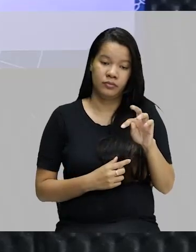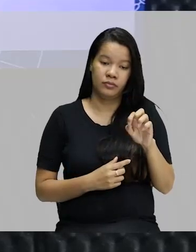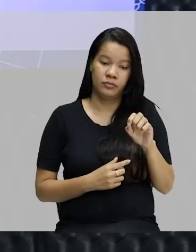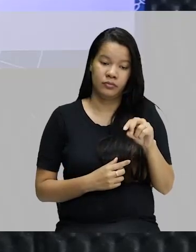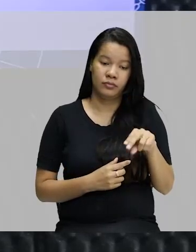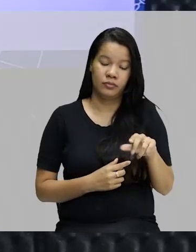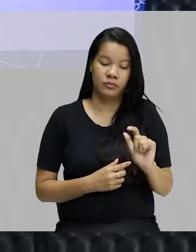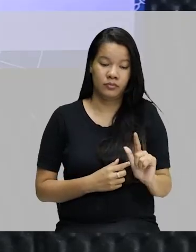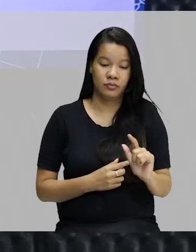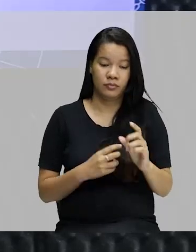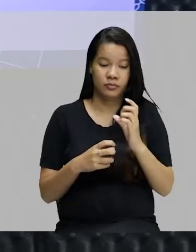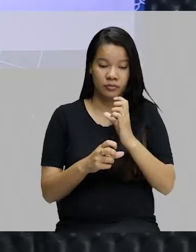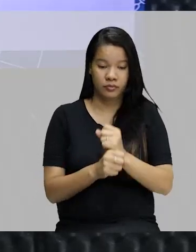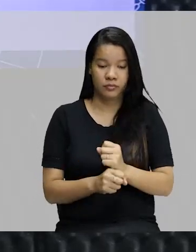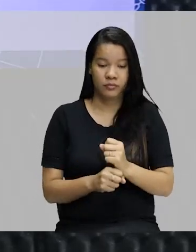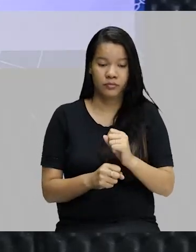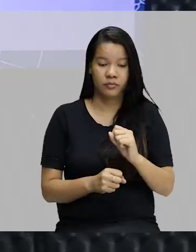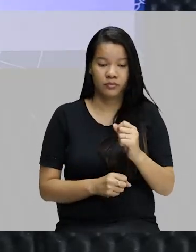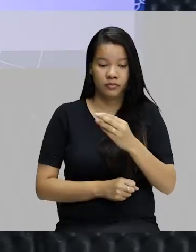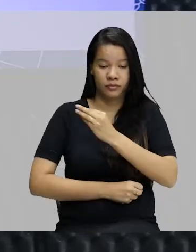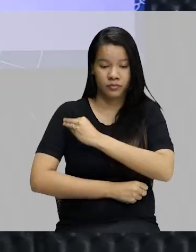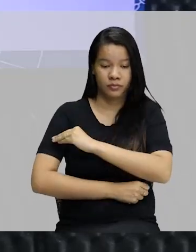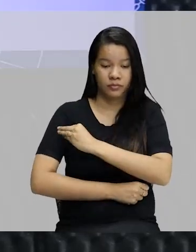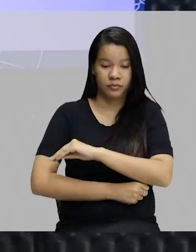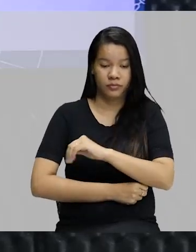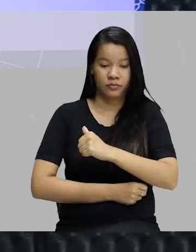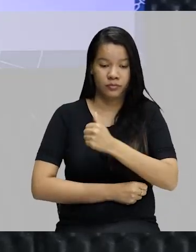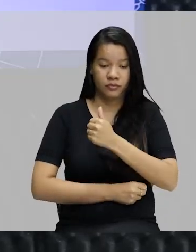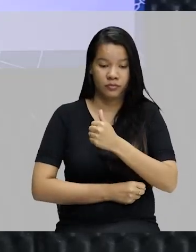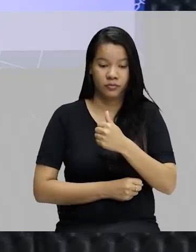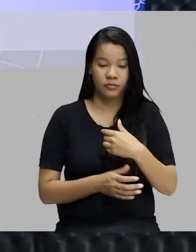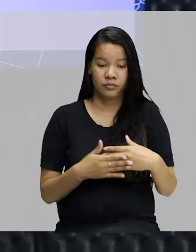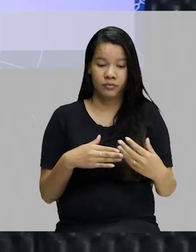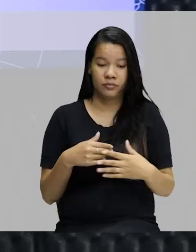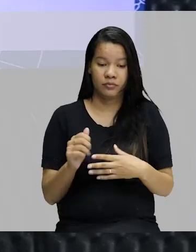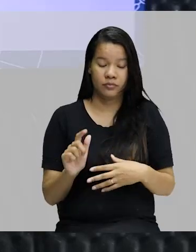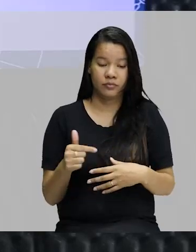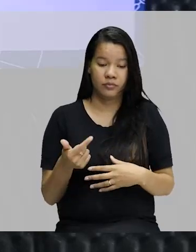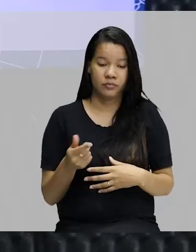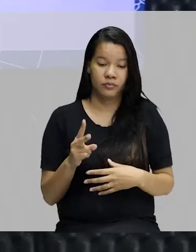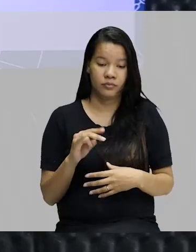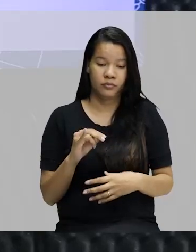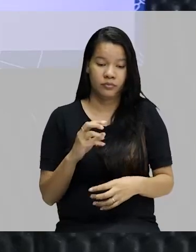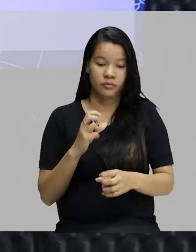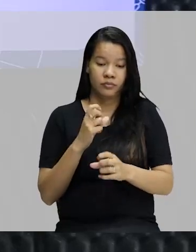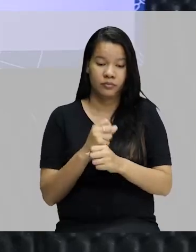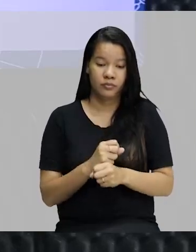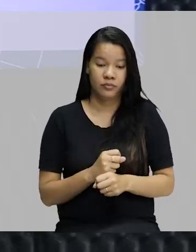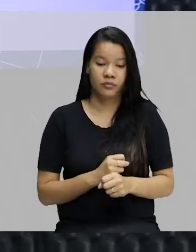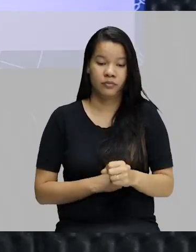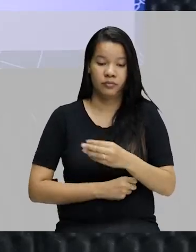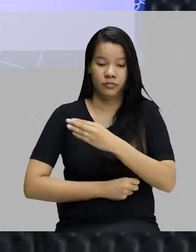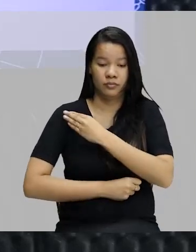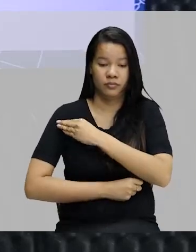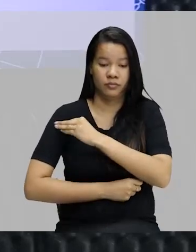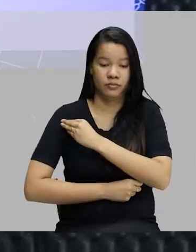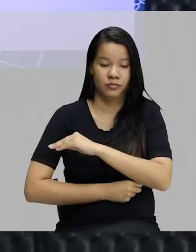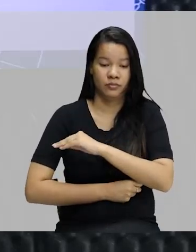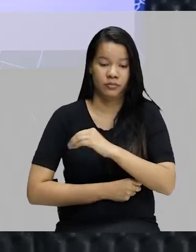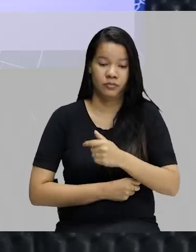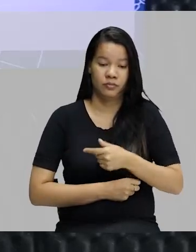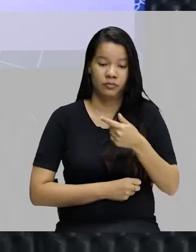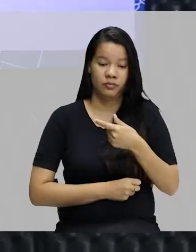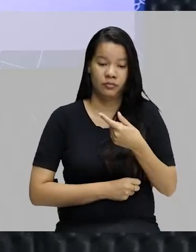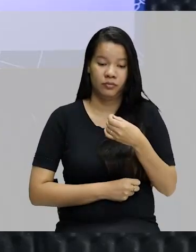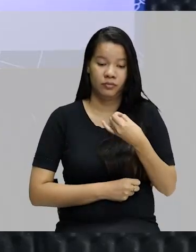um álcool primário. Qualquer outro aldeído vai resultar em álcools secundários. E se